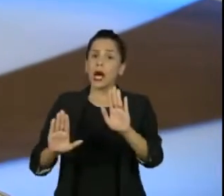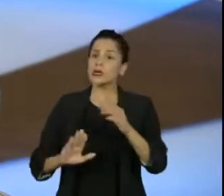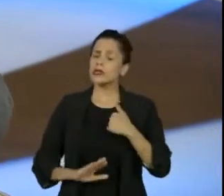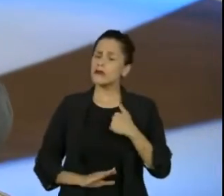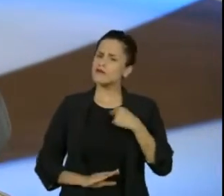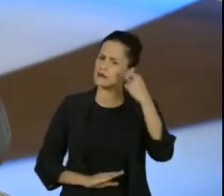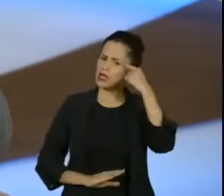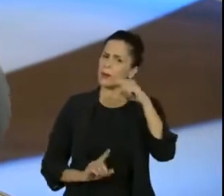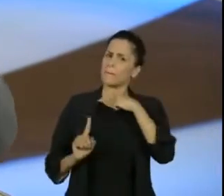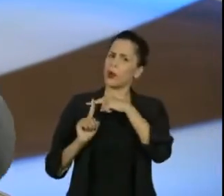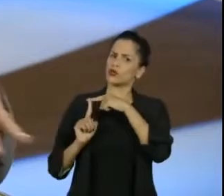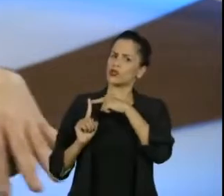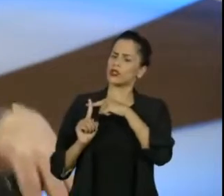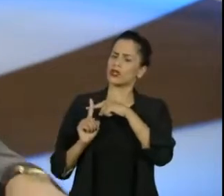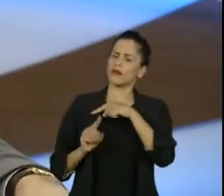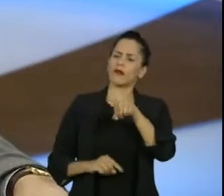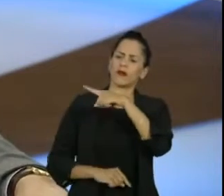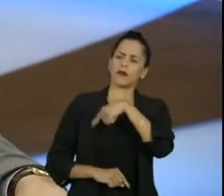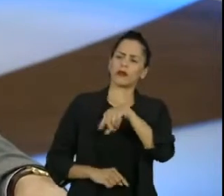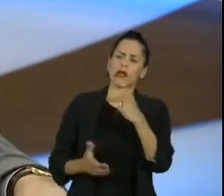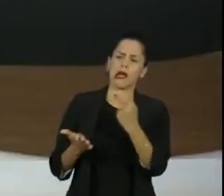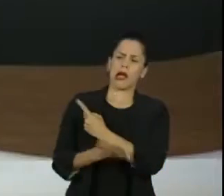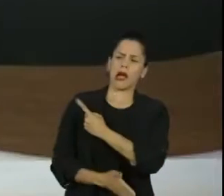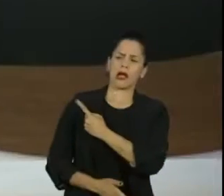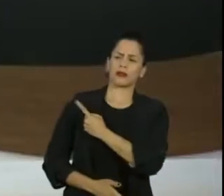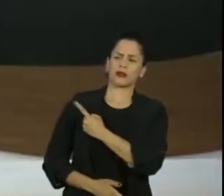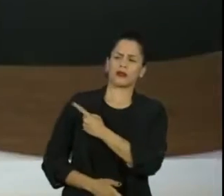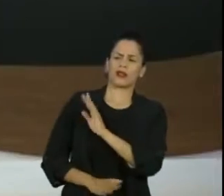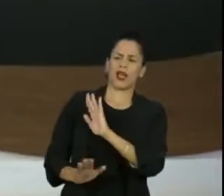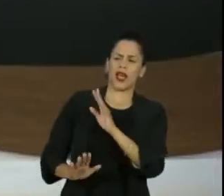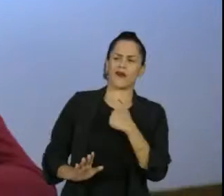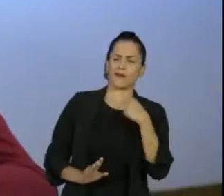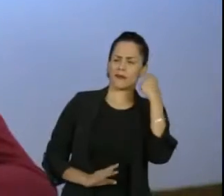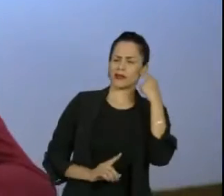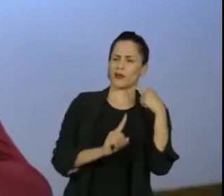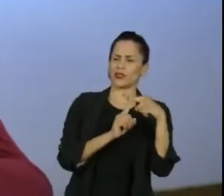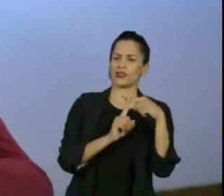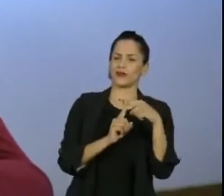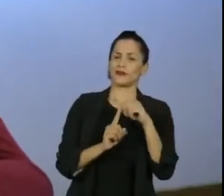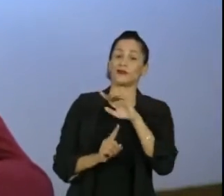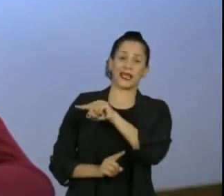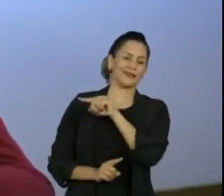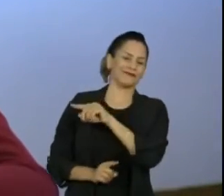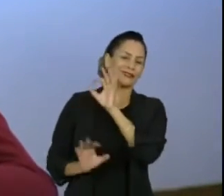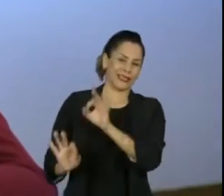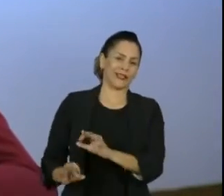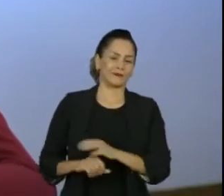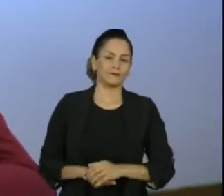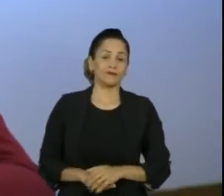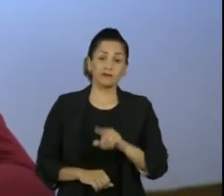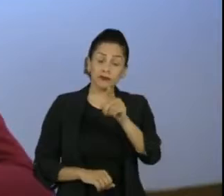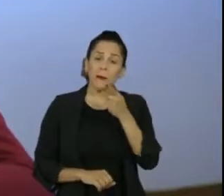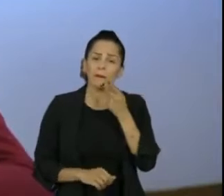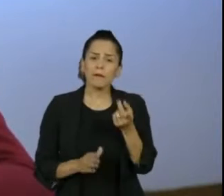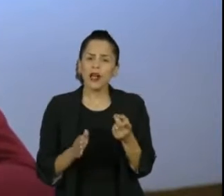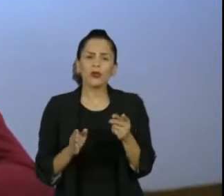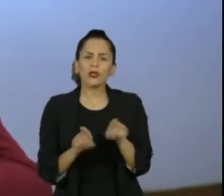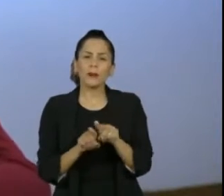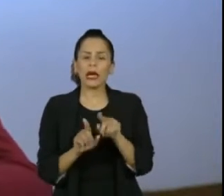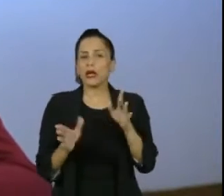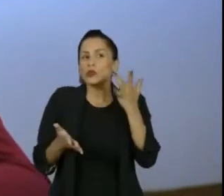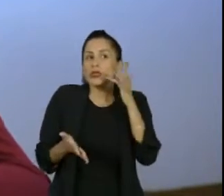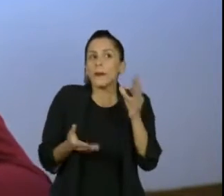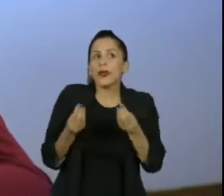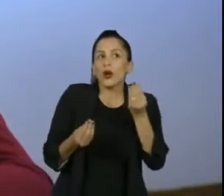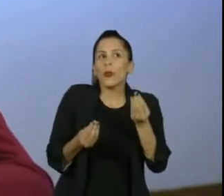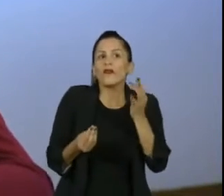estão acertando tanto, e acertaram. Prefeito, o senhor mencionou que a gente nunca sabe como vai ser o dia de amanhã em Brasília. E